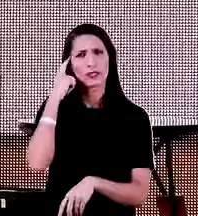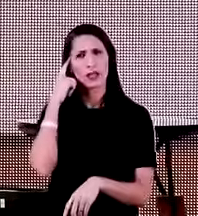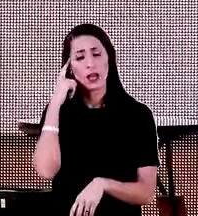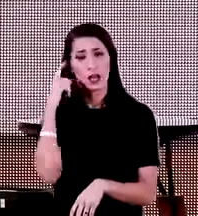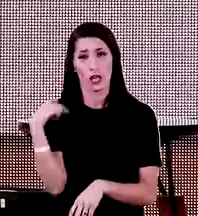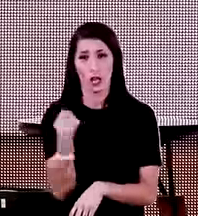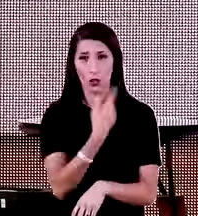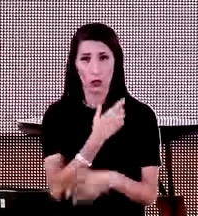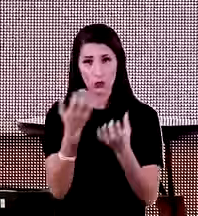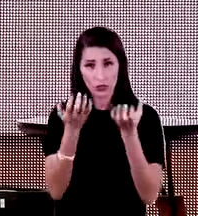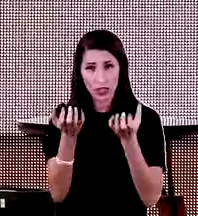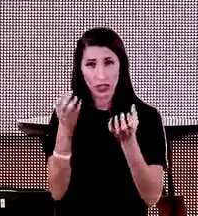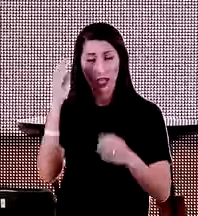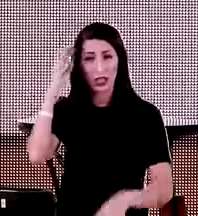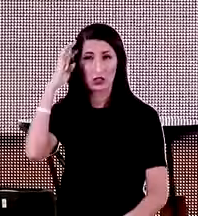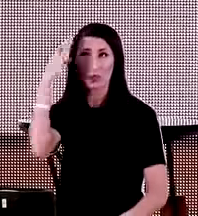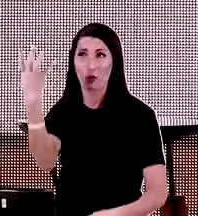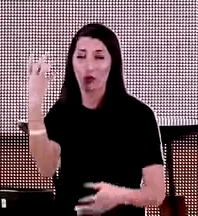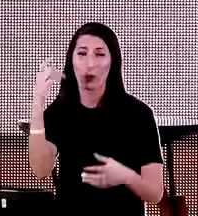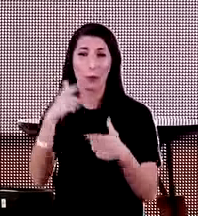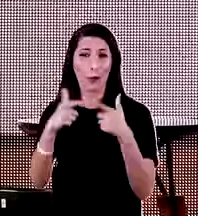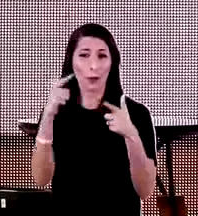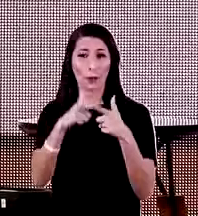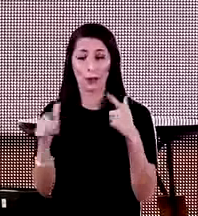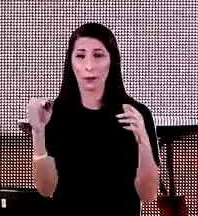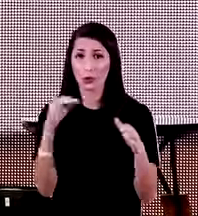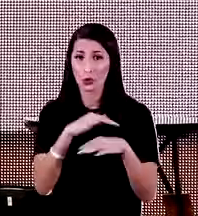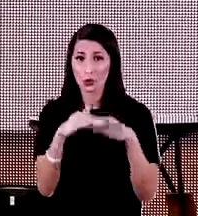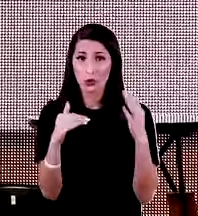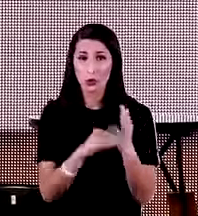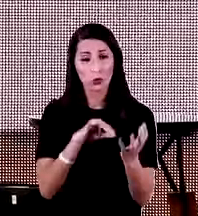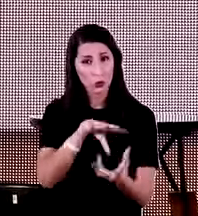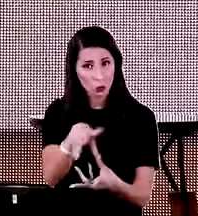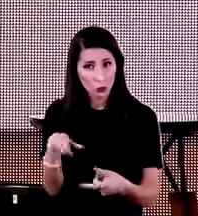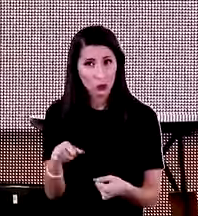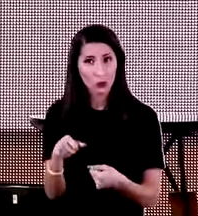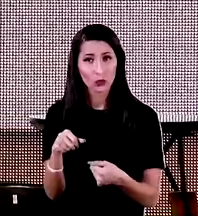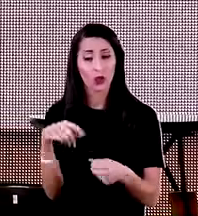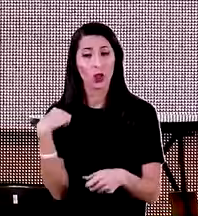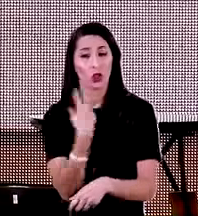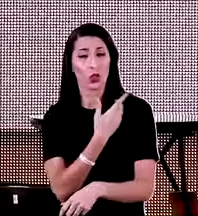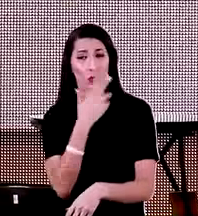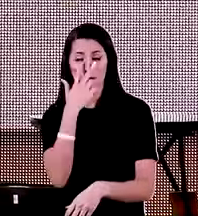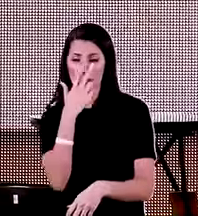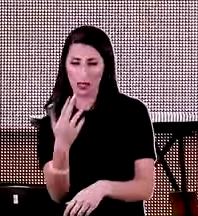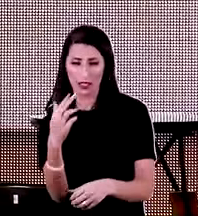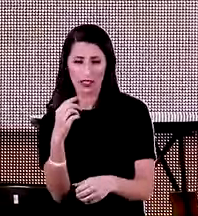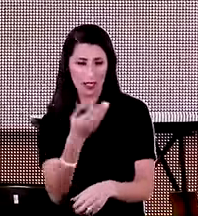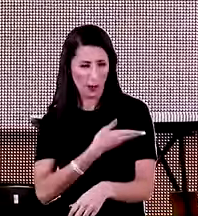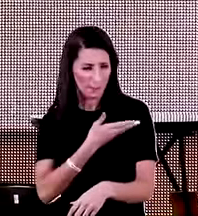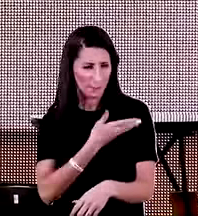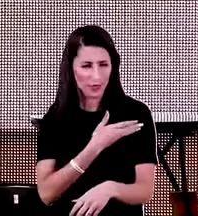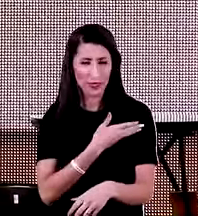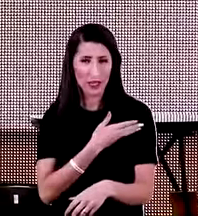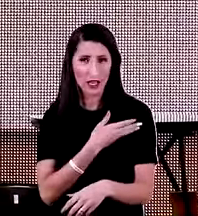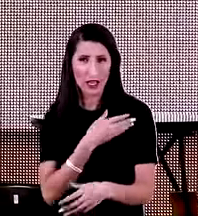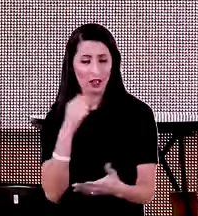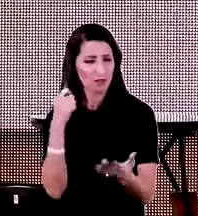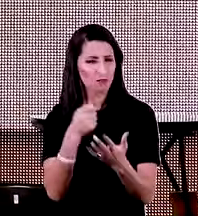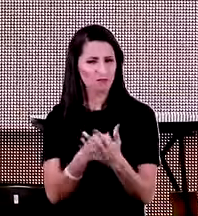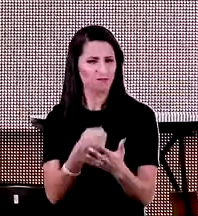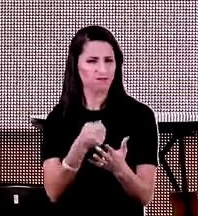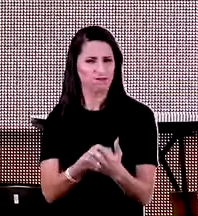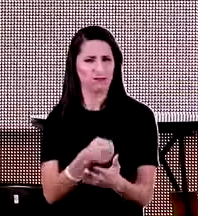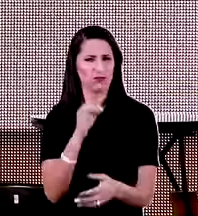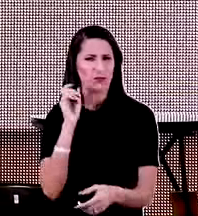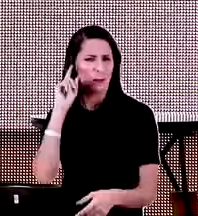resolver o problema da humanidade? A gente acha que ser amiga é dar todo o veredito final. Mas não é, gente. Ser